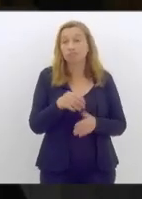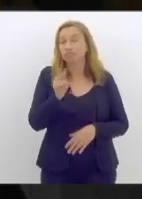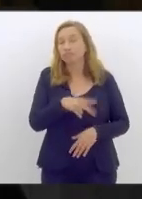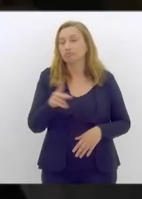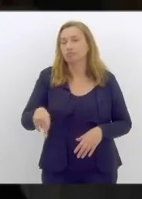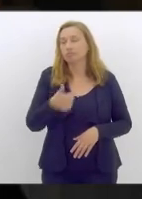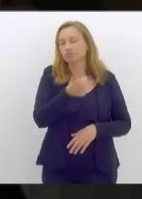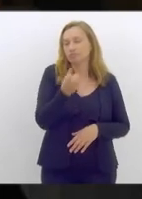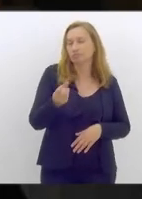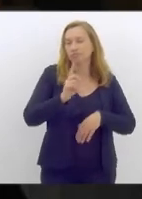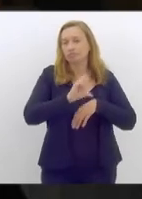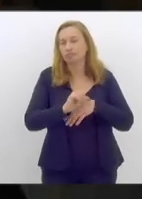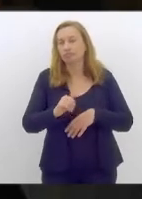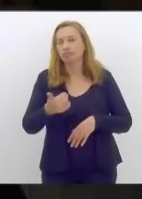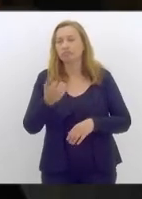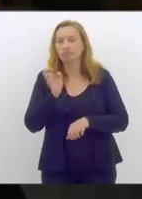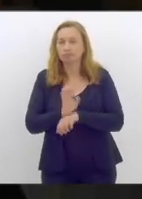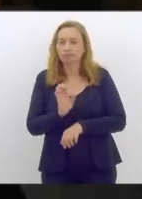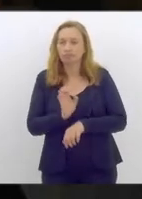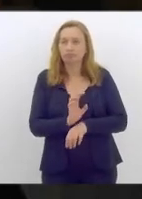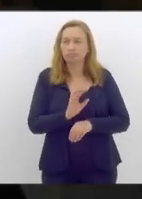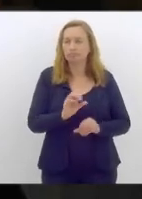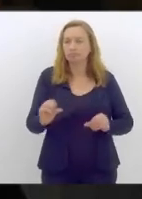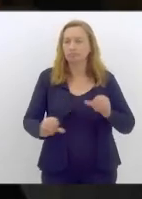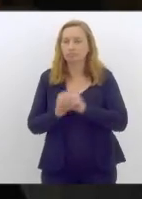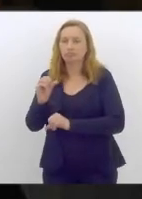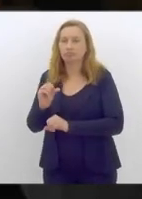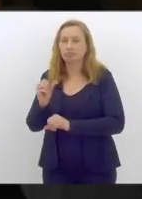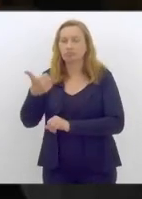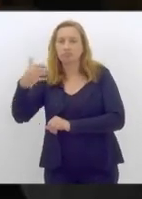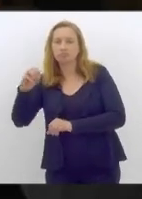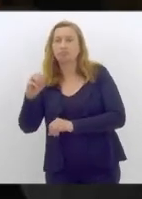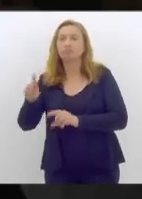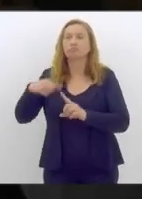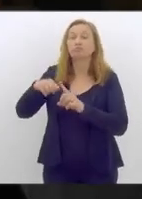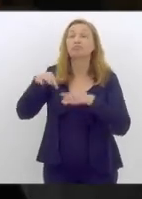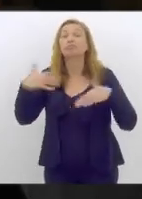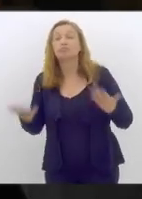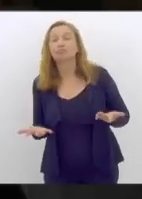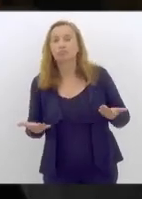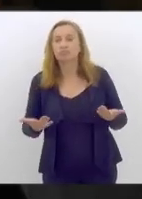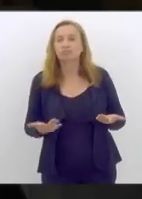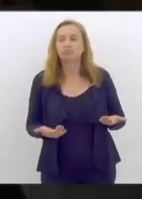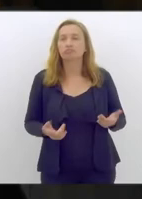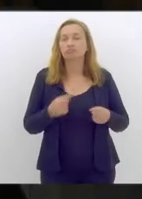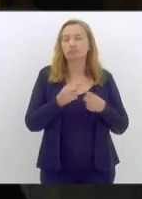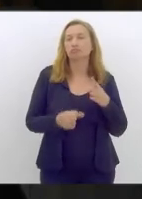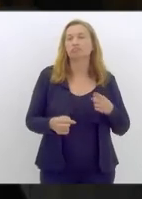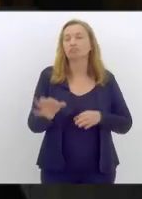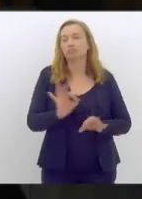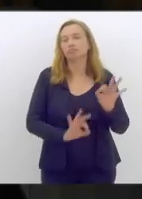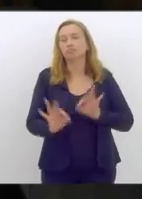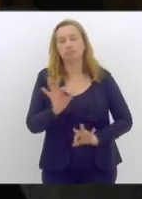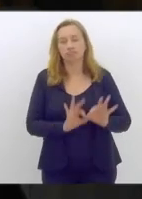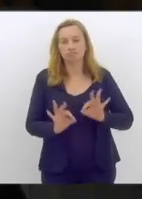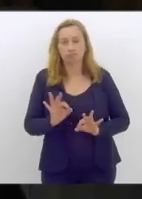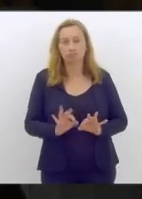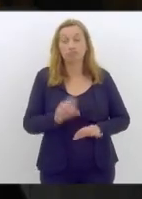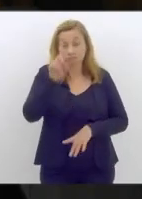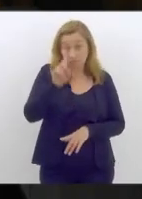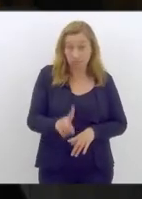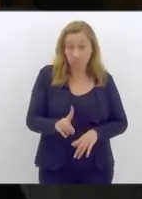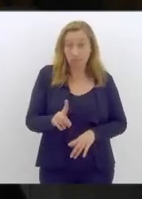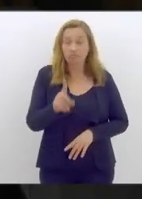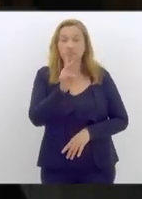de 16 horas para o estado que passaram para 18 com qual objetivo de garantir um terço de planejamento direito